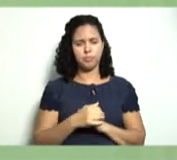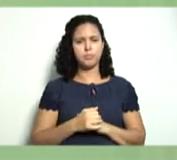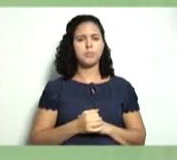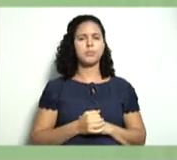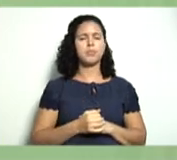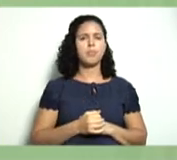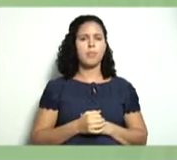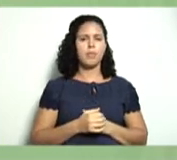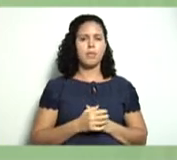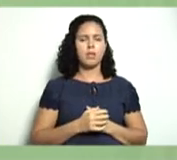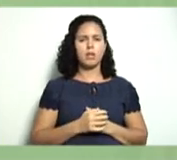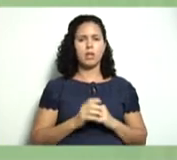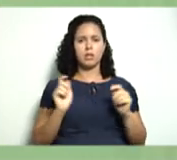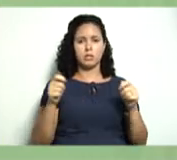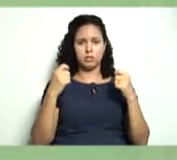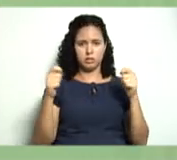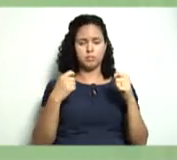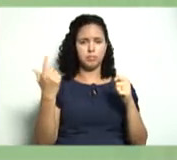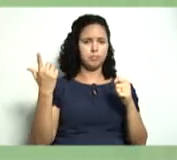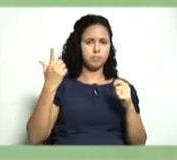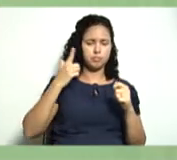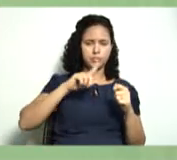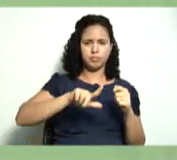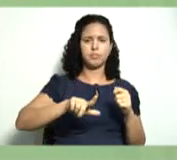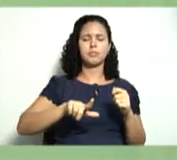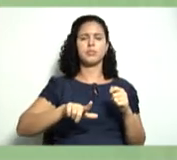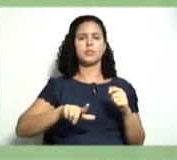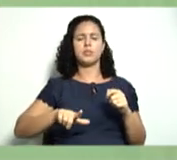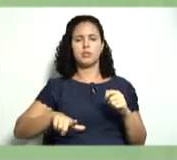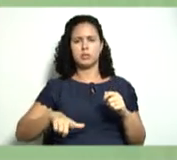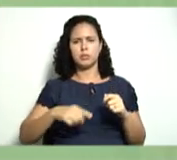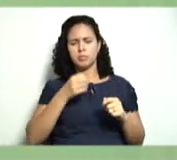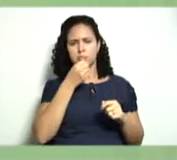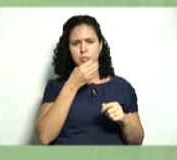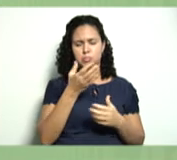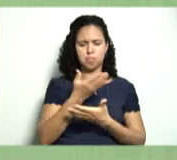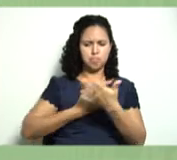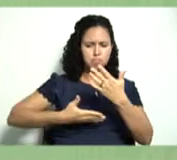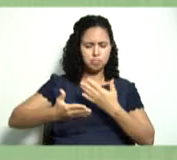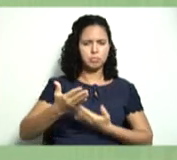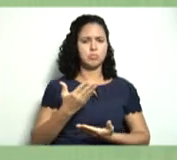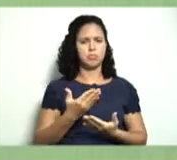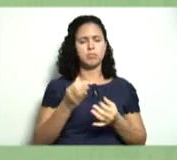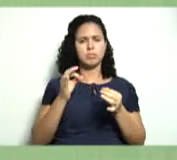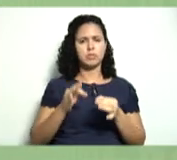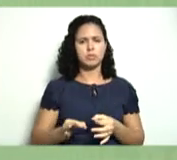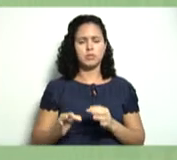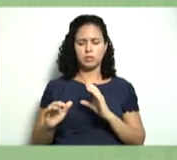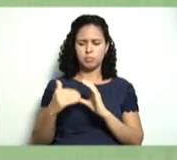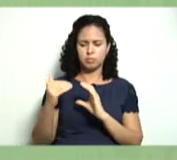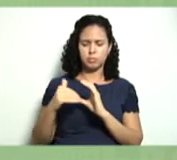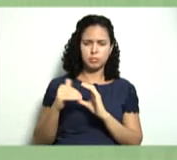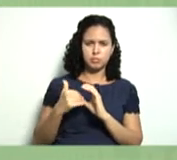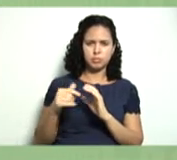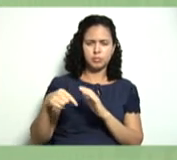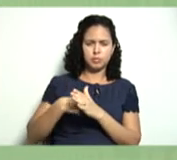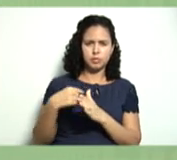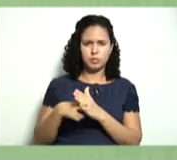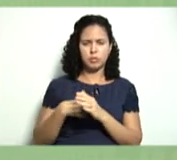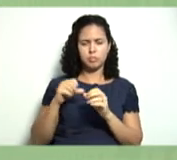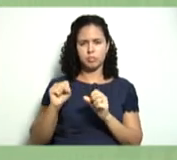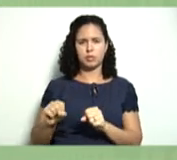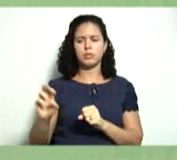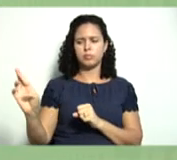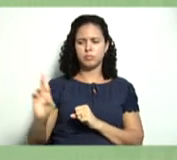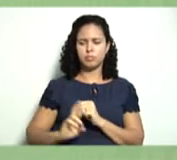acertou transformando essa mesma resposta aí gente estou gostando da interação de vocês aí participe tá tragam a